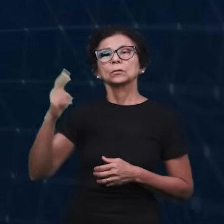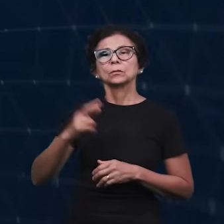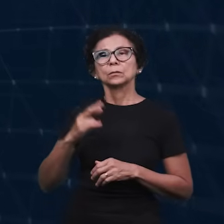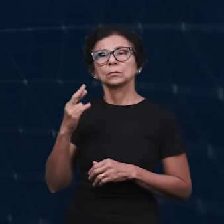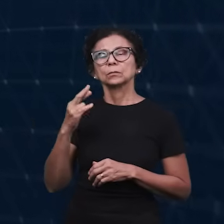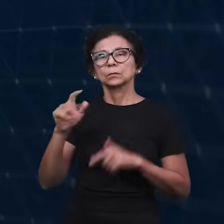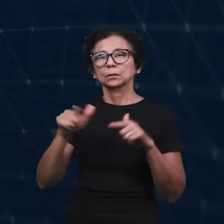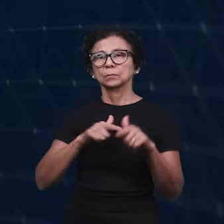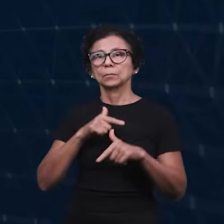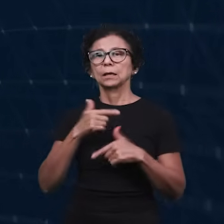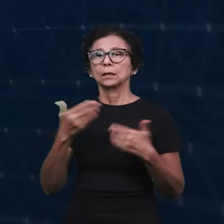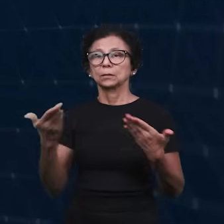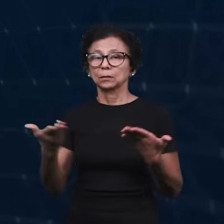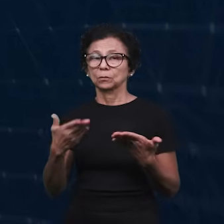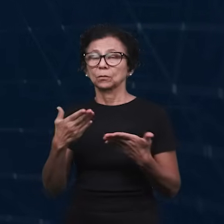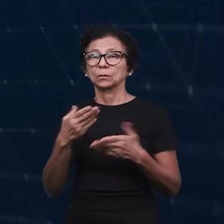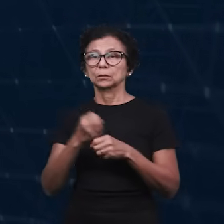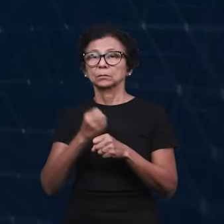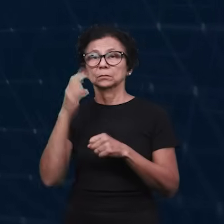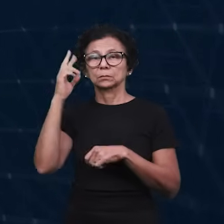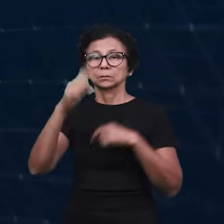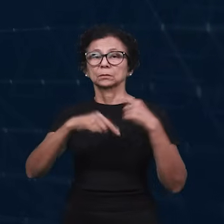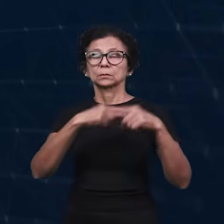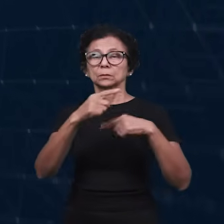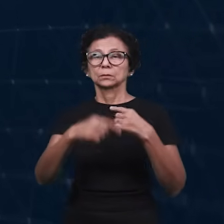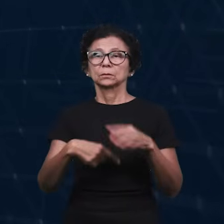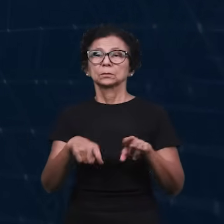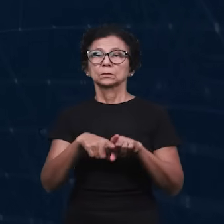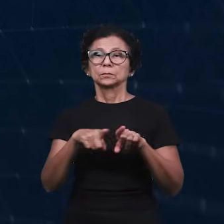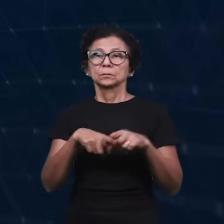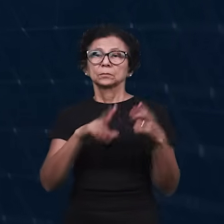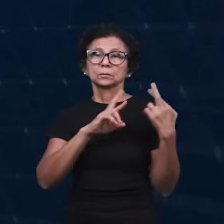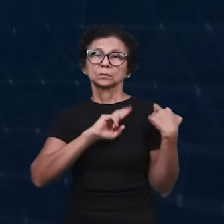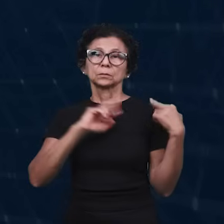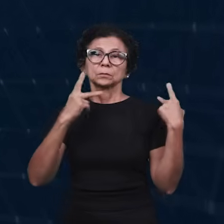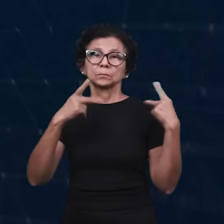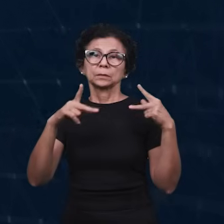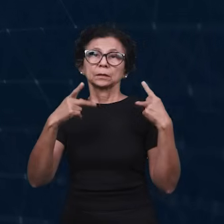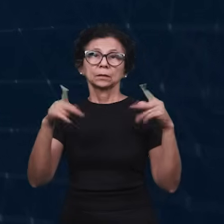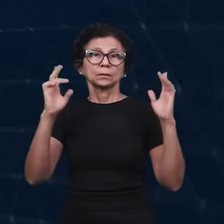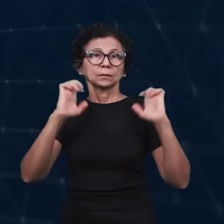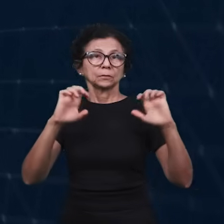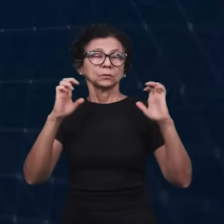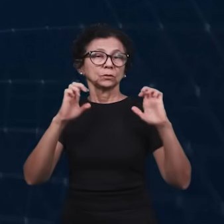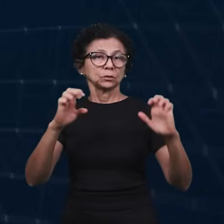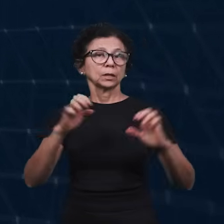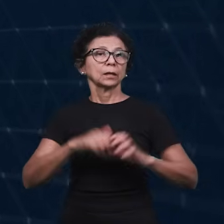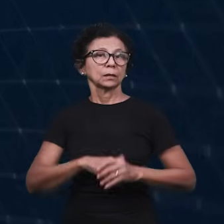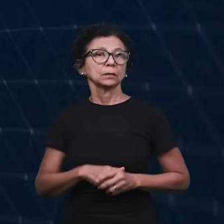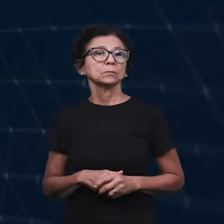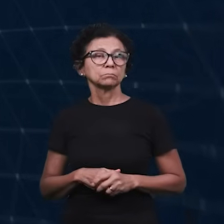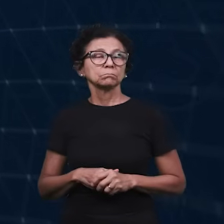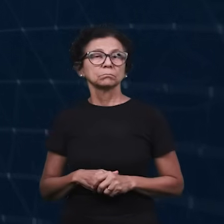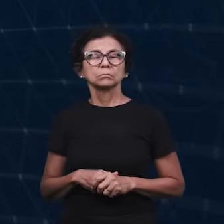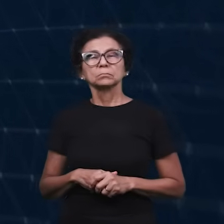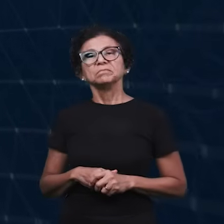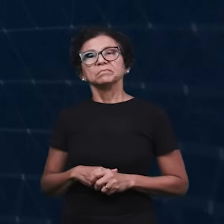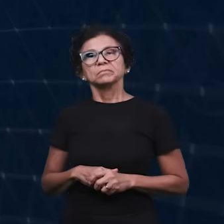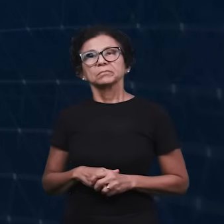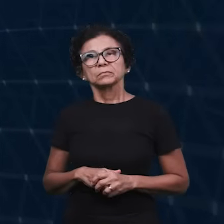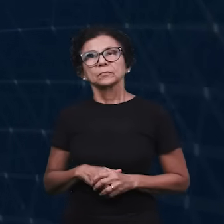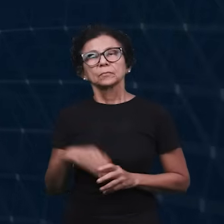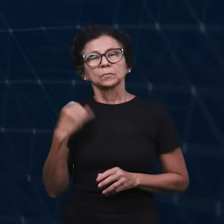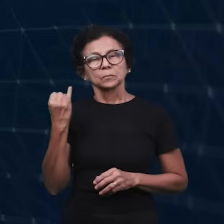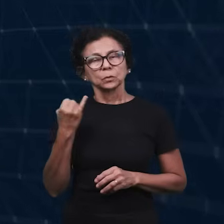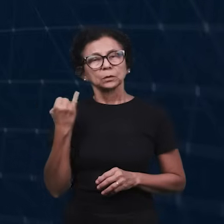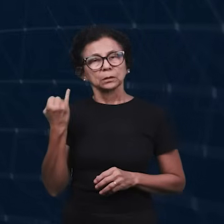geração e a importância de pregar as novas do Evangelho a toda criatura, sendo este o chamado mais importante da vida do servo